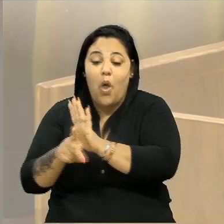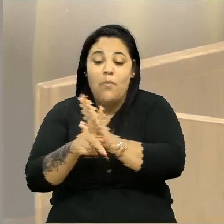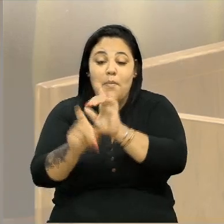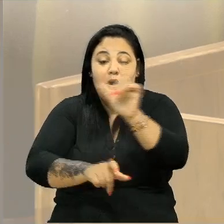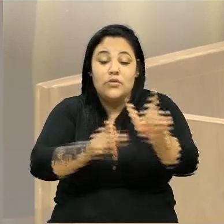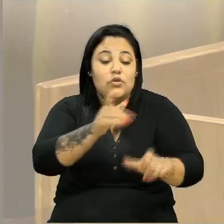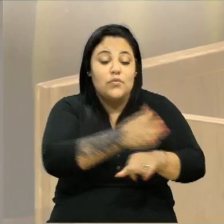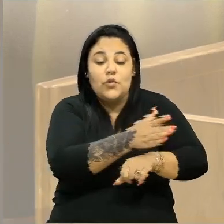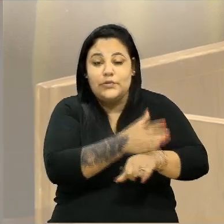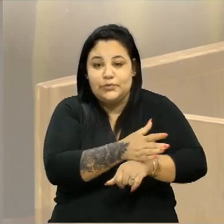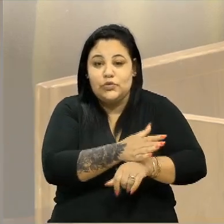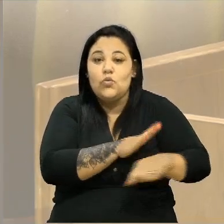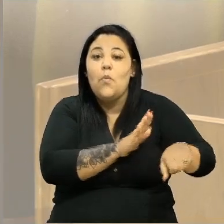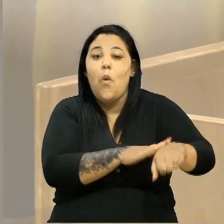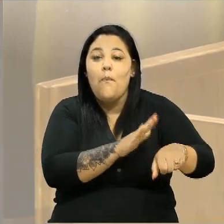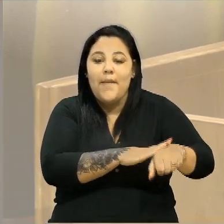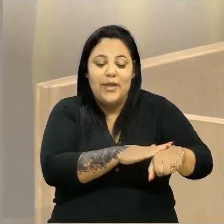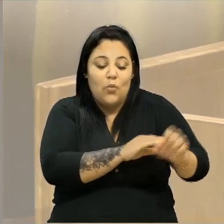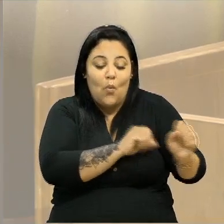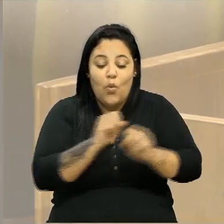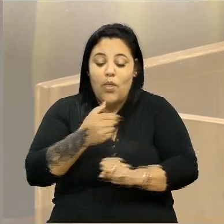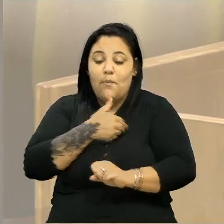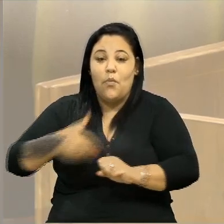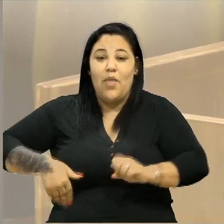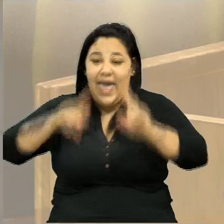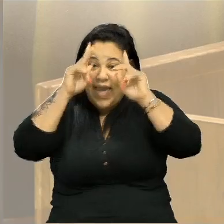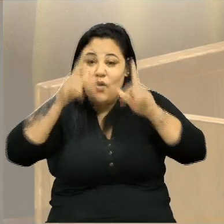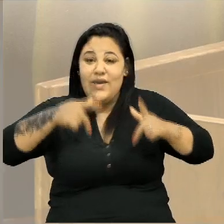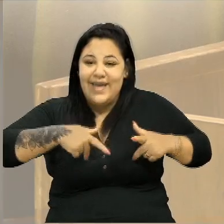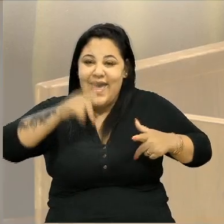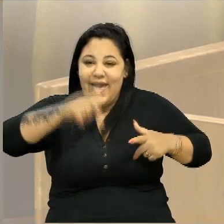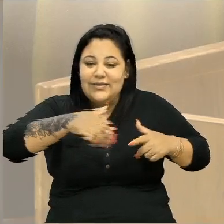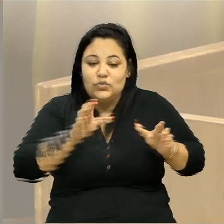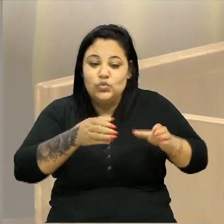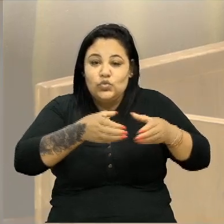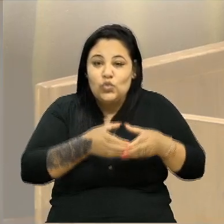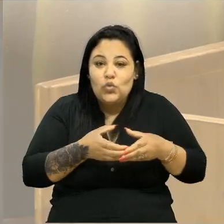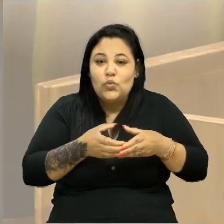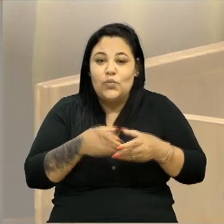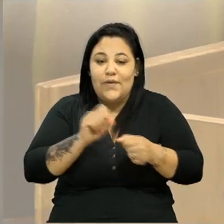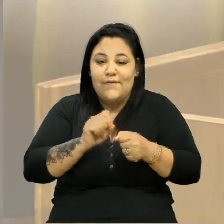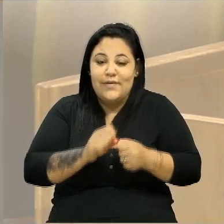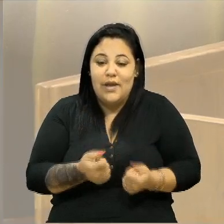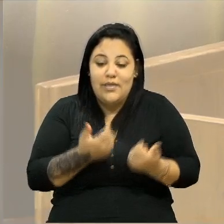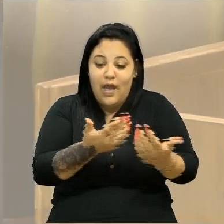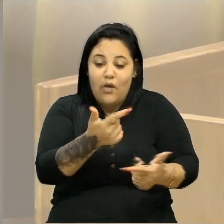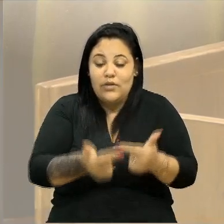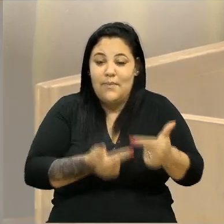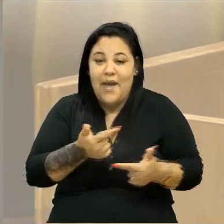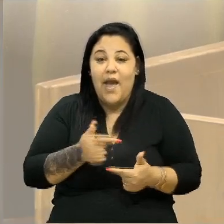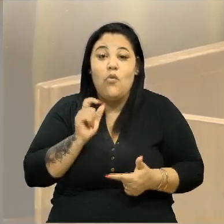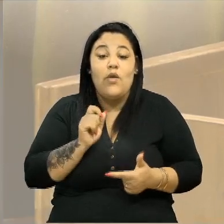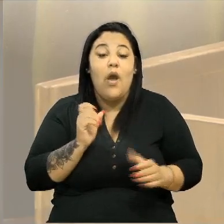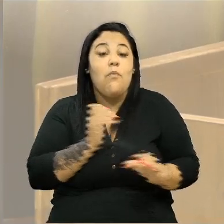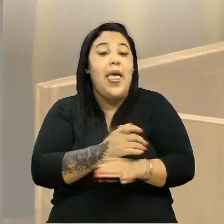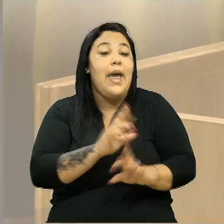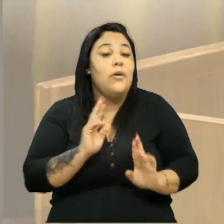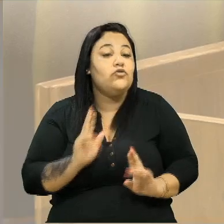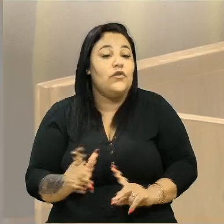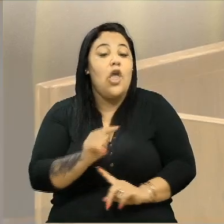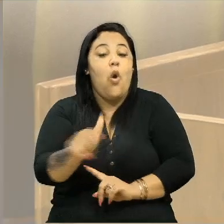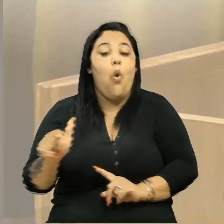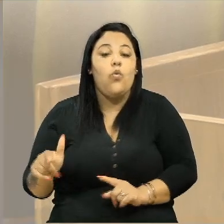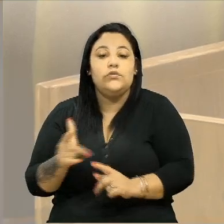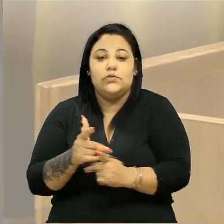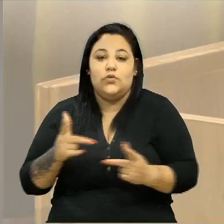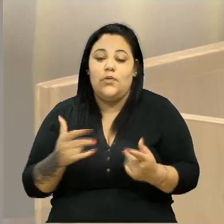Quando o poder público reconhece uma associação para prestar esse serviço, típica de Estado, o que é bem diferente de outras situações em